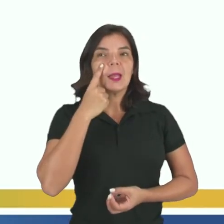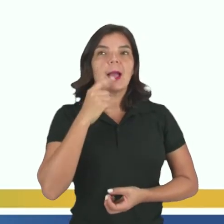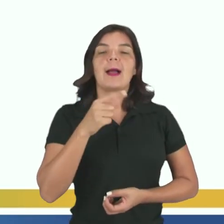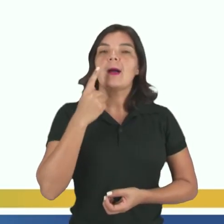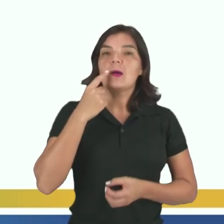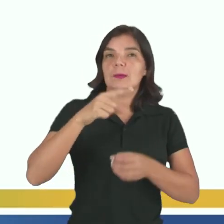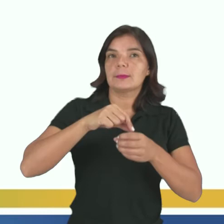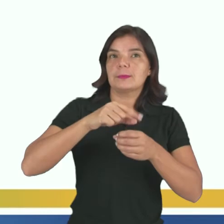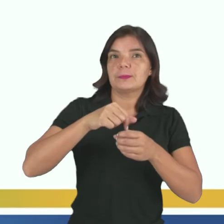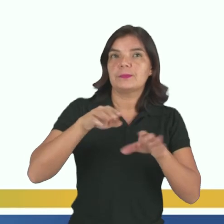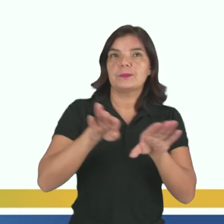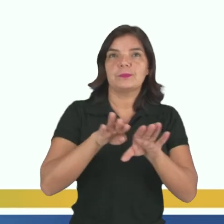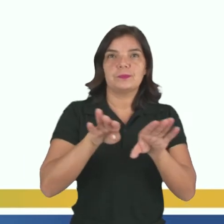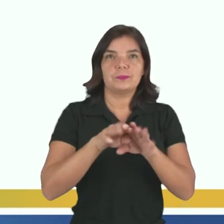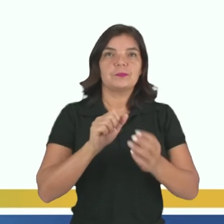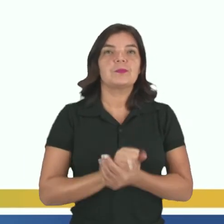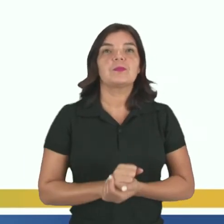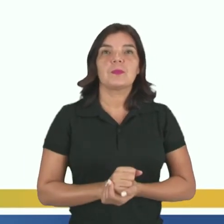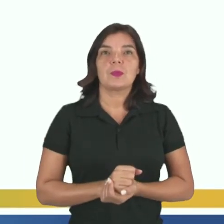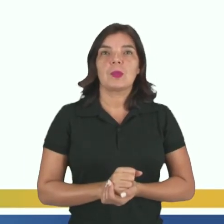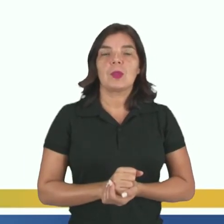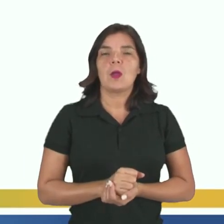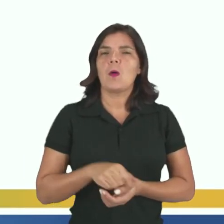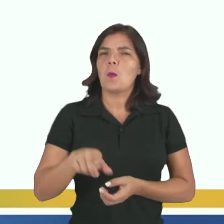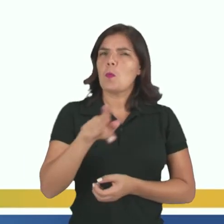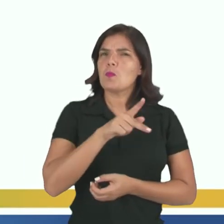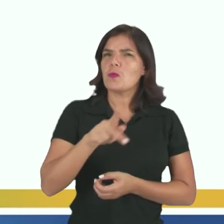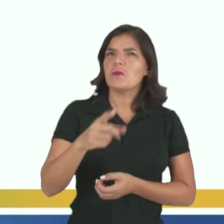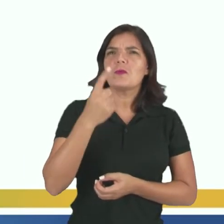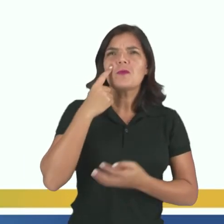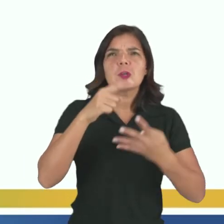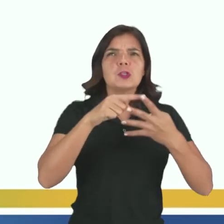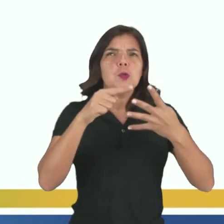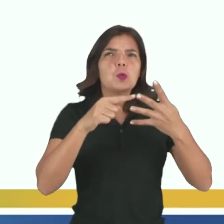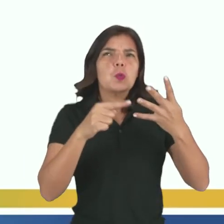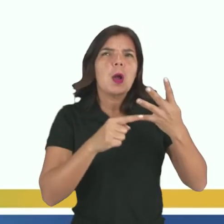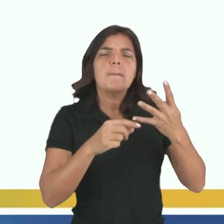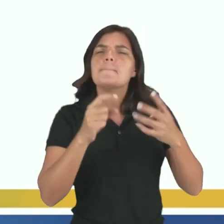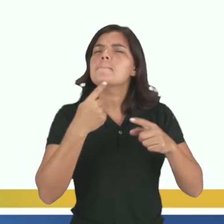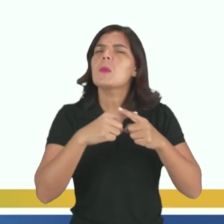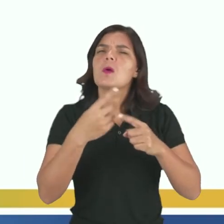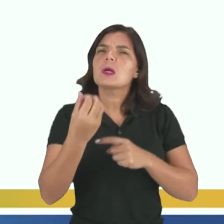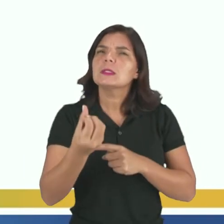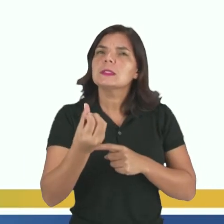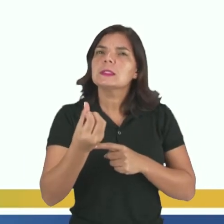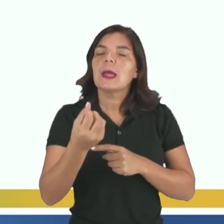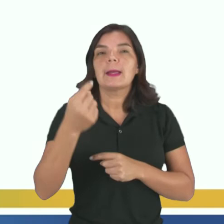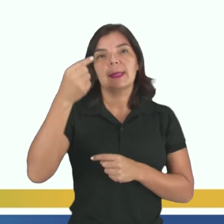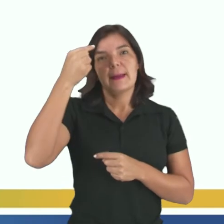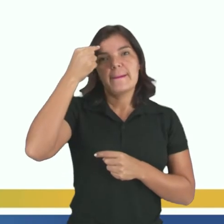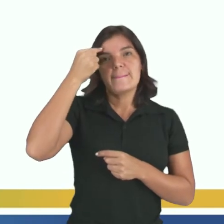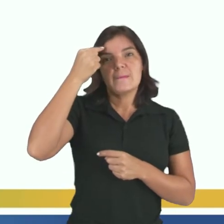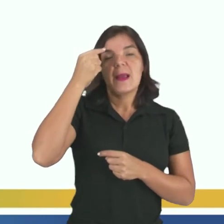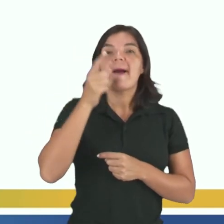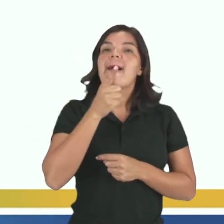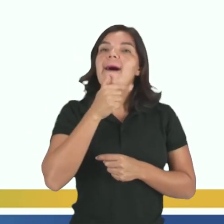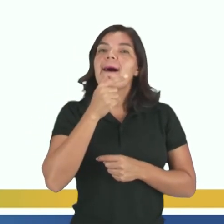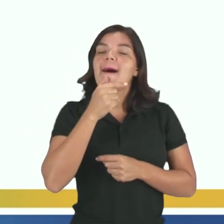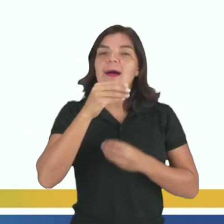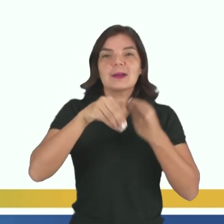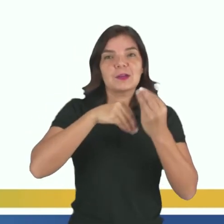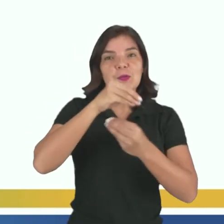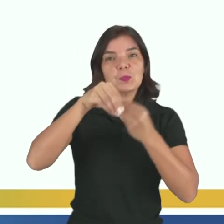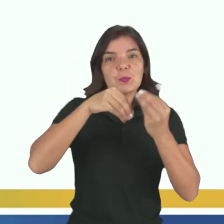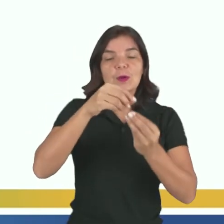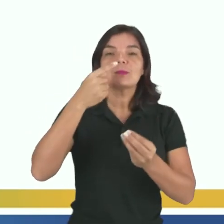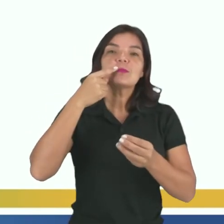salgada, gelo, óleo e granito. Professora, eu só vejo 4 nomes, por que são 6? Porque a gente tem que pensar o seguinte, que a água salgada é a mistura da